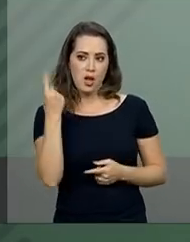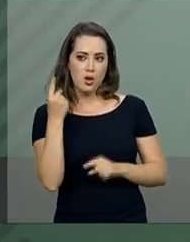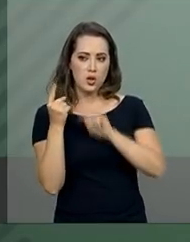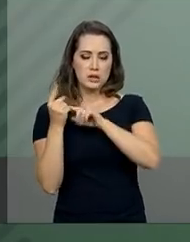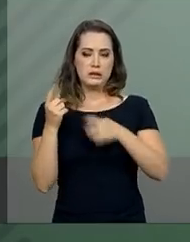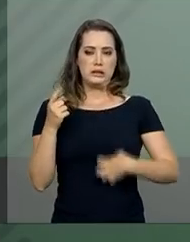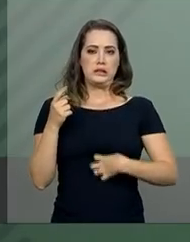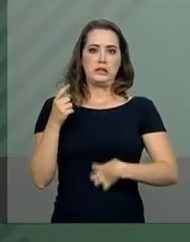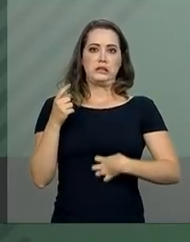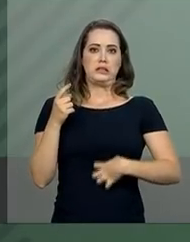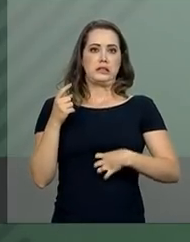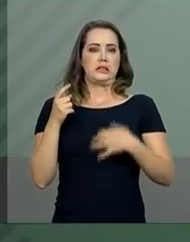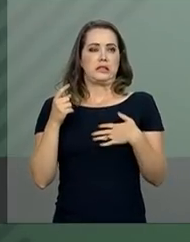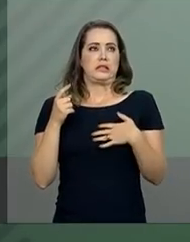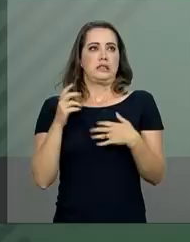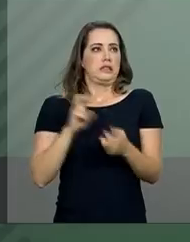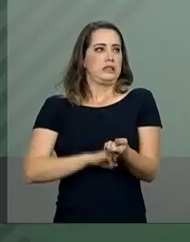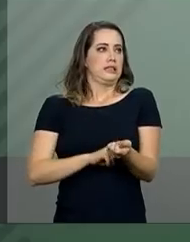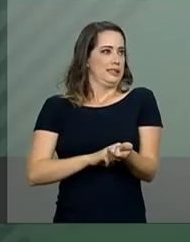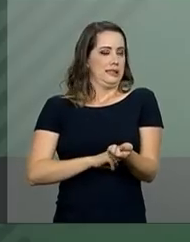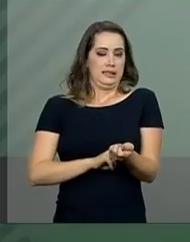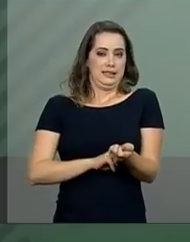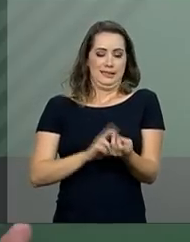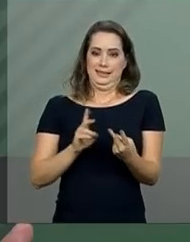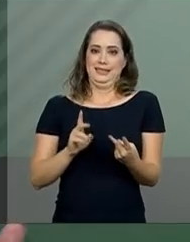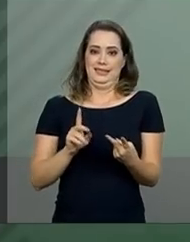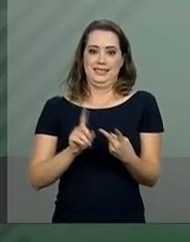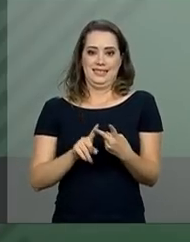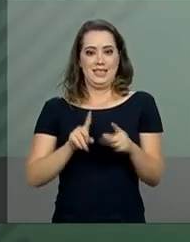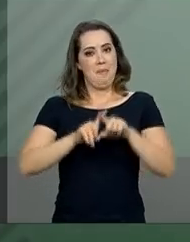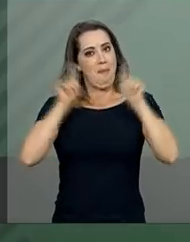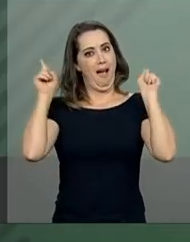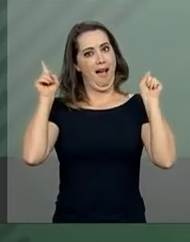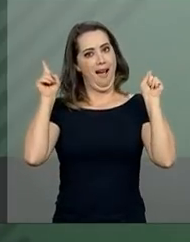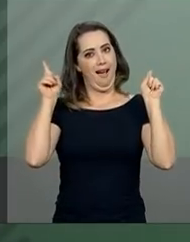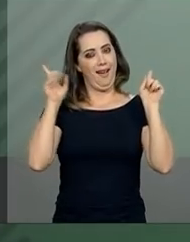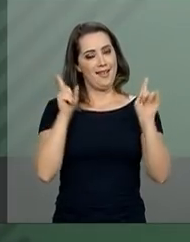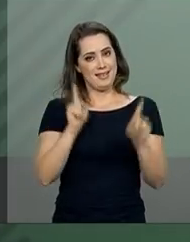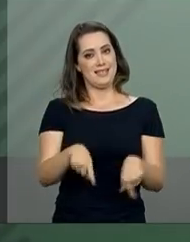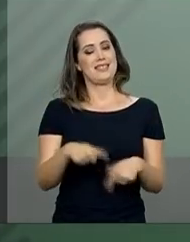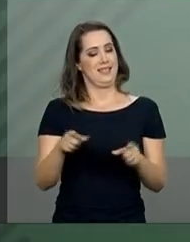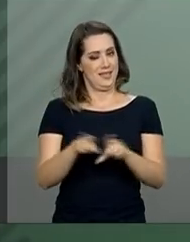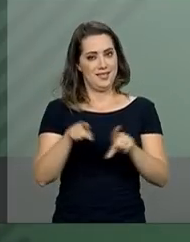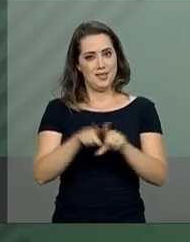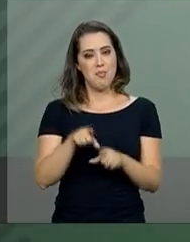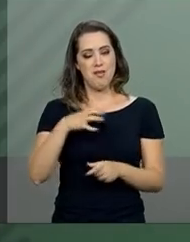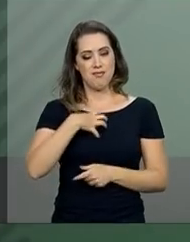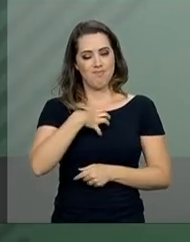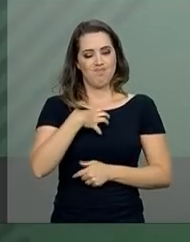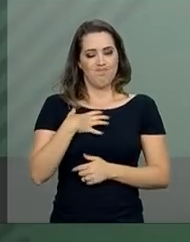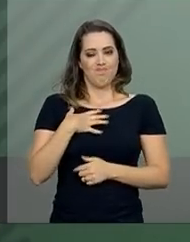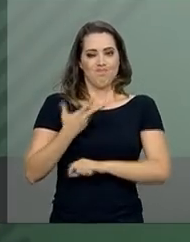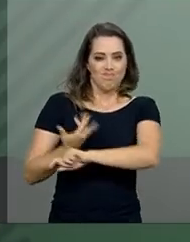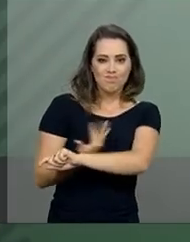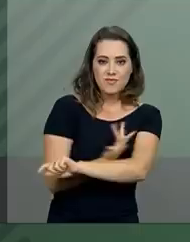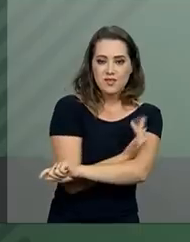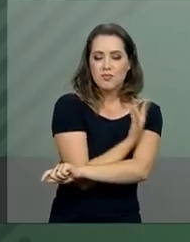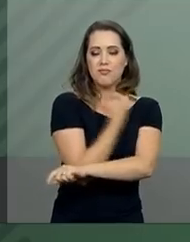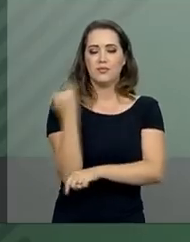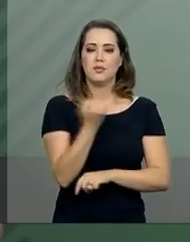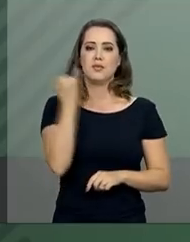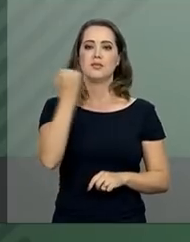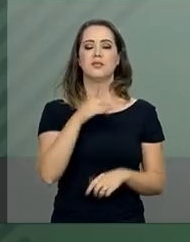frio na barriga não vou mentir mas por outro lado há uma emoção muito grande